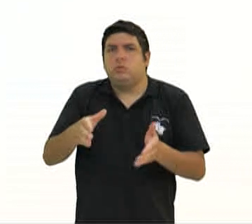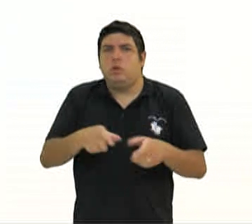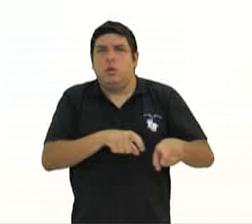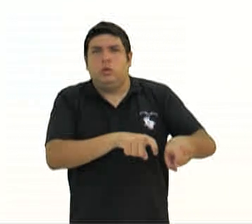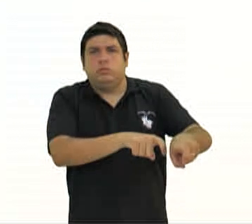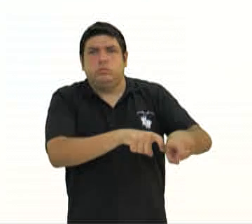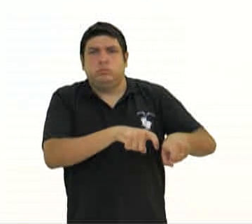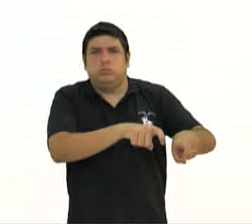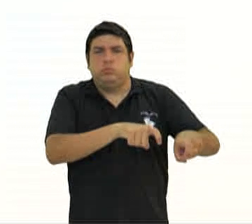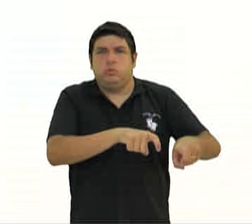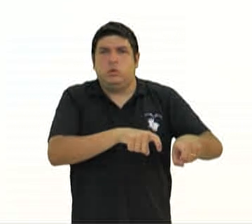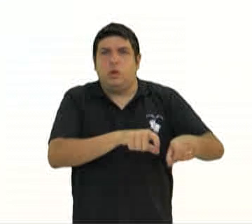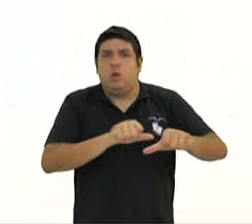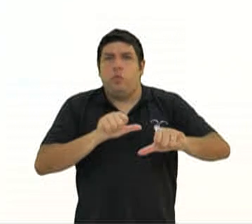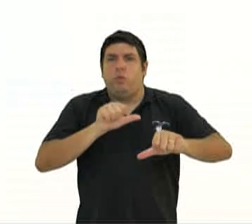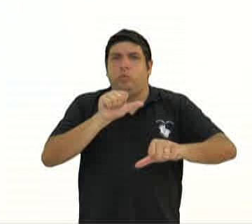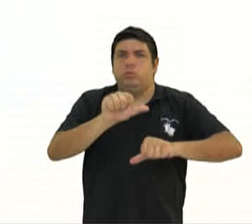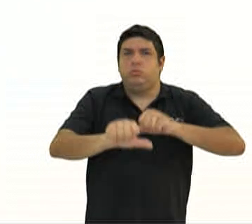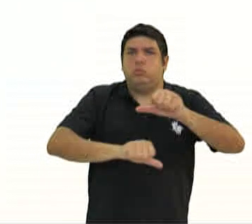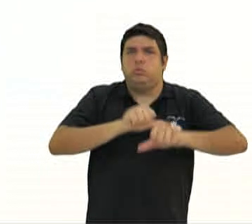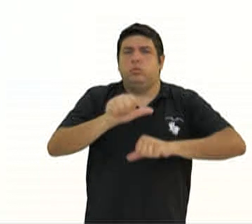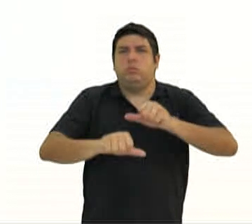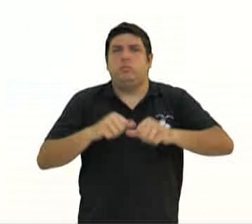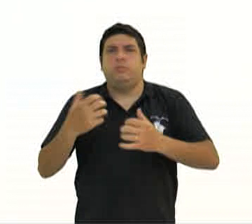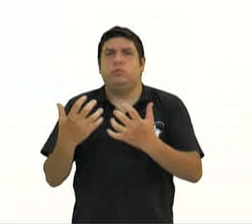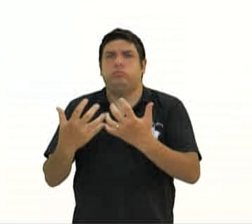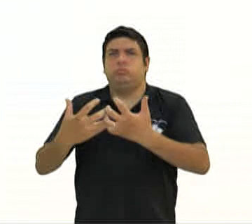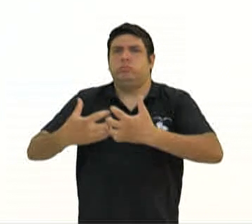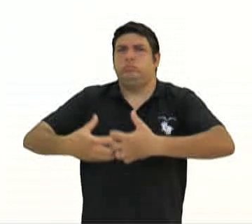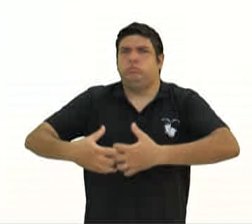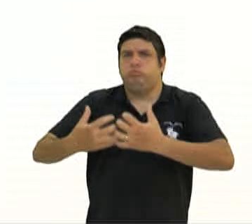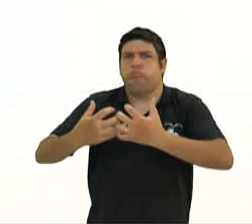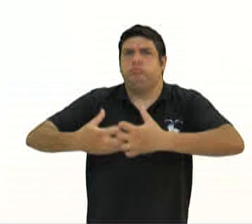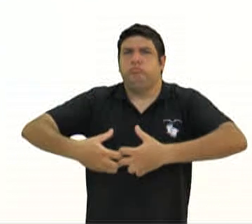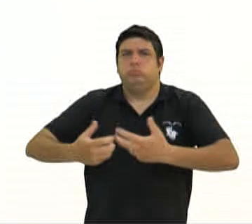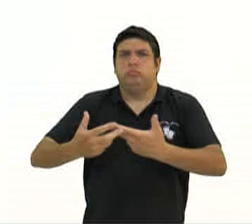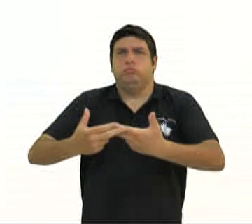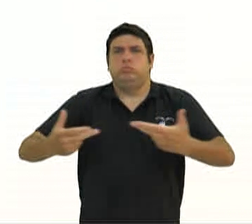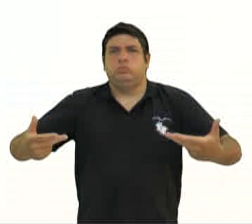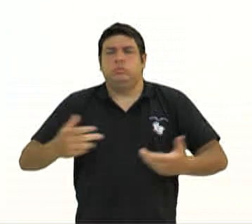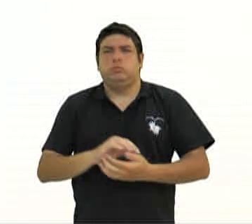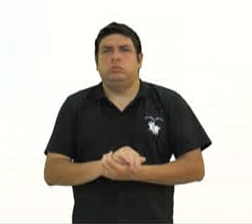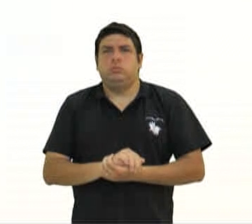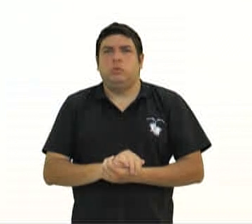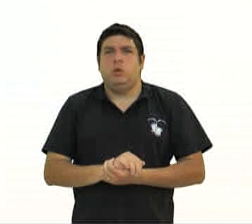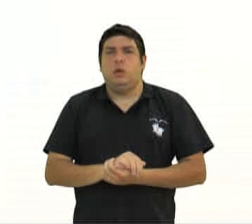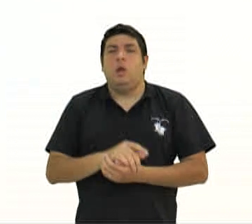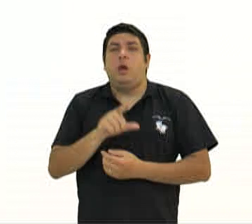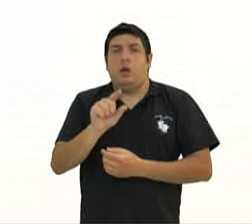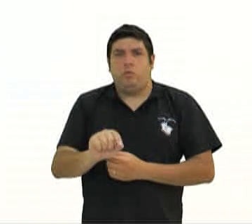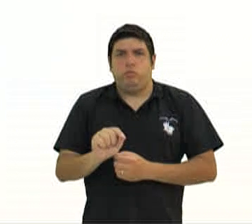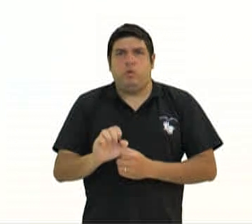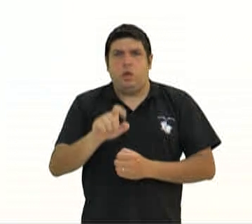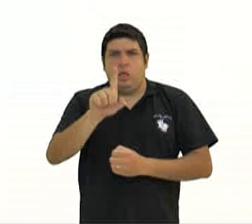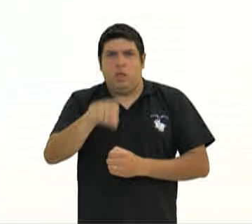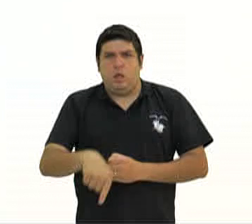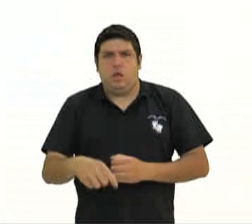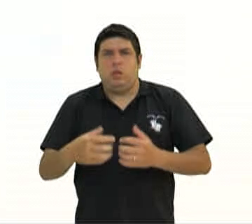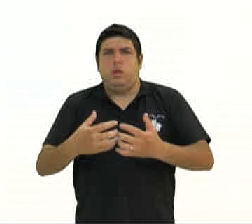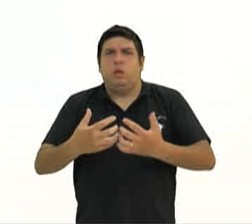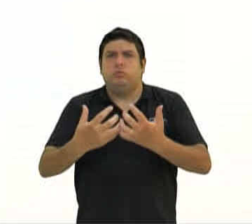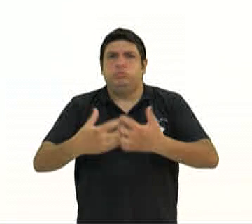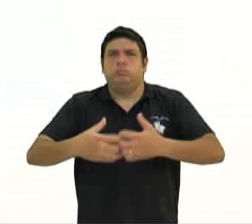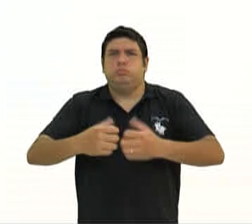passam a ser industriais. Desta forma, a industrialização é o crescimento ou a expressão da atividade